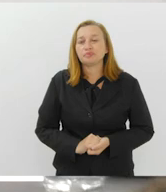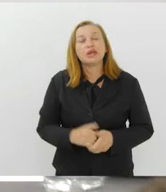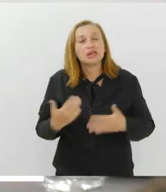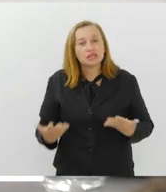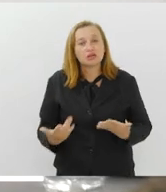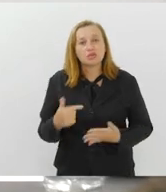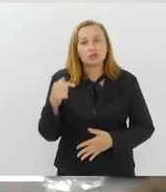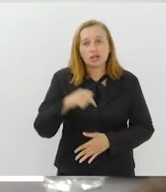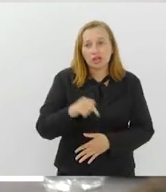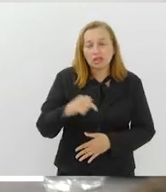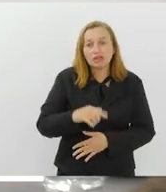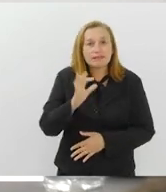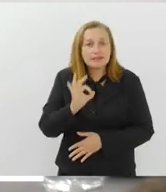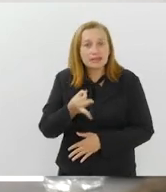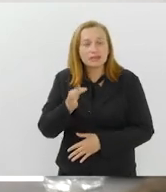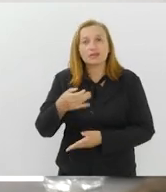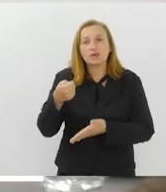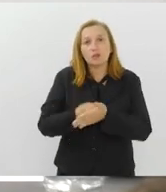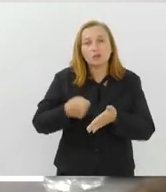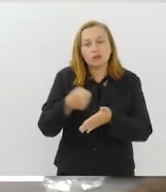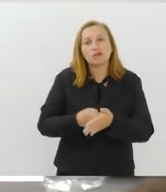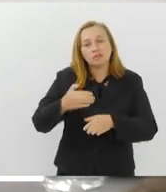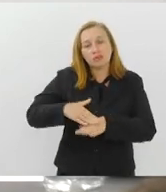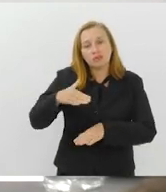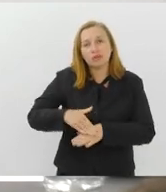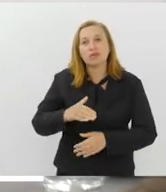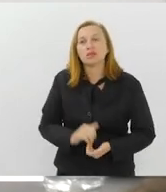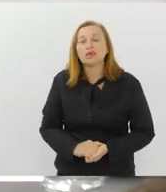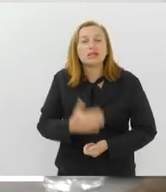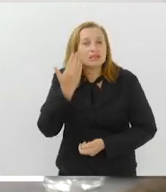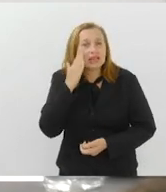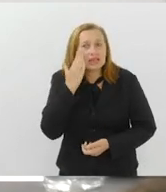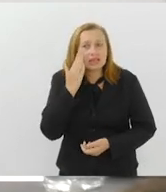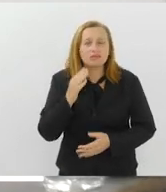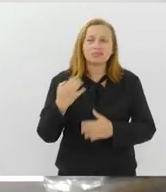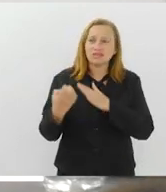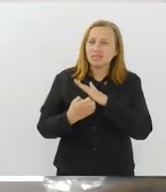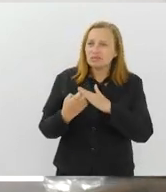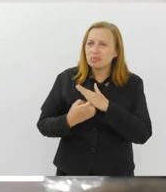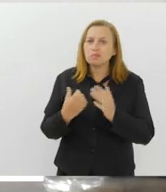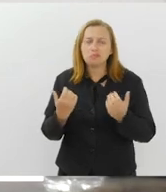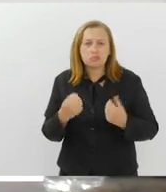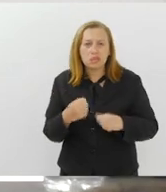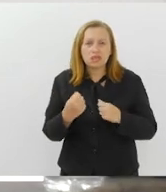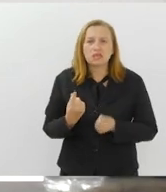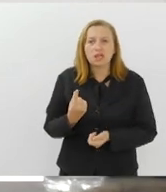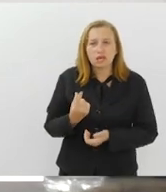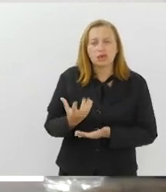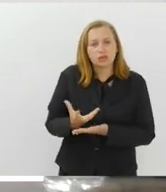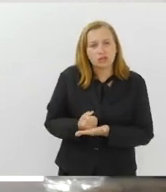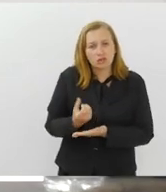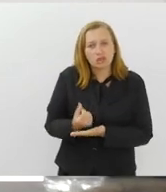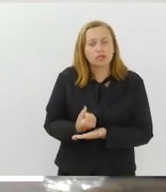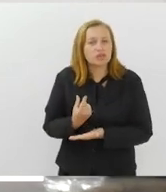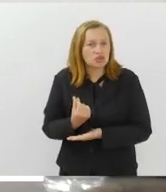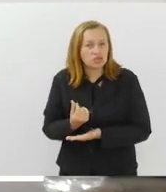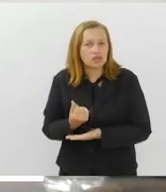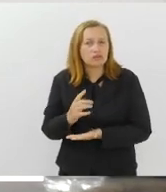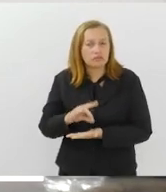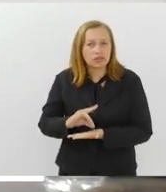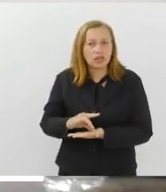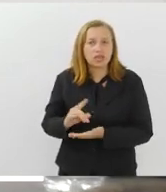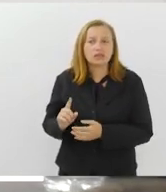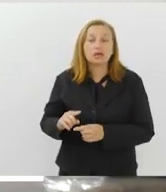vamos estar aqui, com certeza, lutando cada vez mais, entendendo que as empresas precisam ter lucro. E, mediante